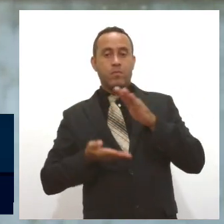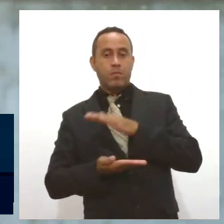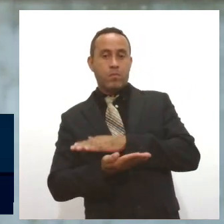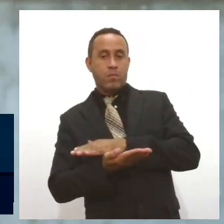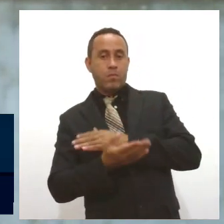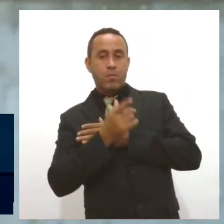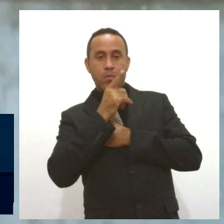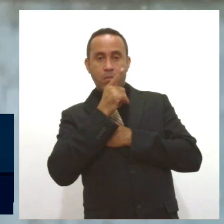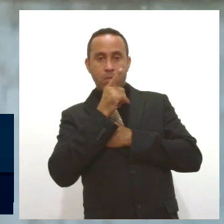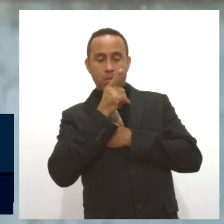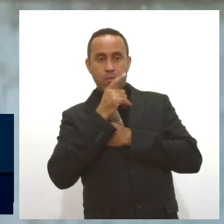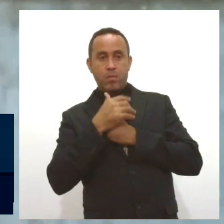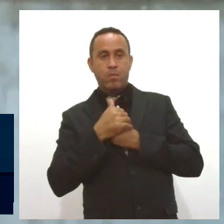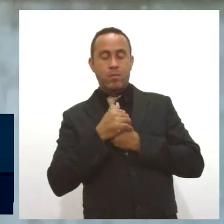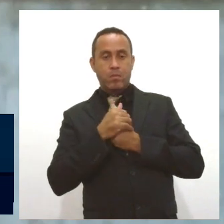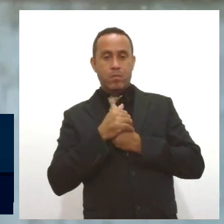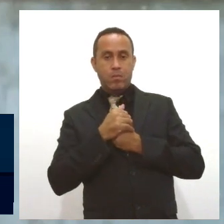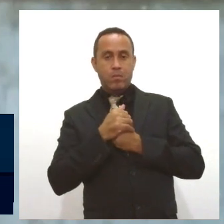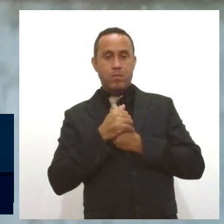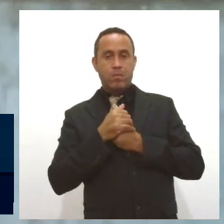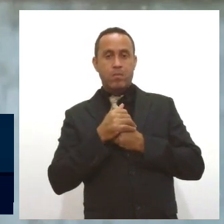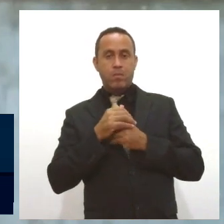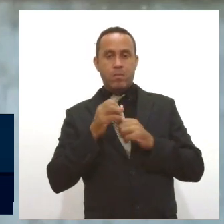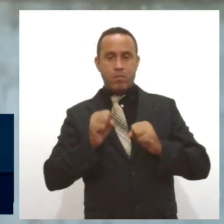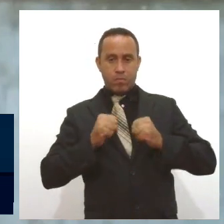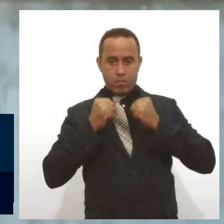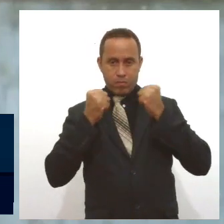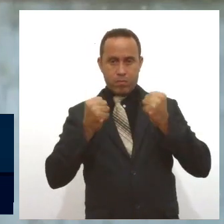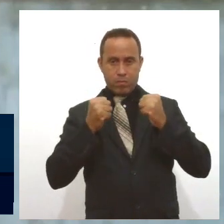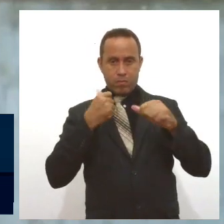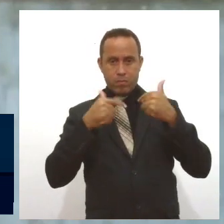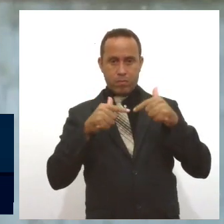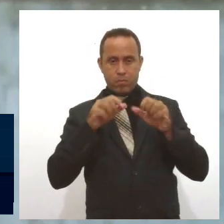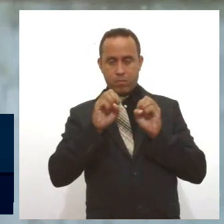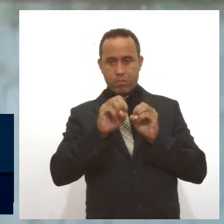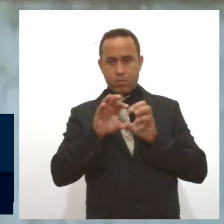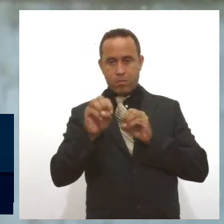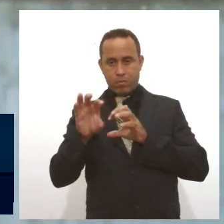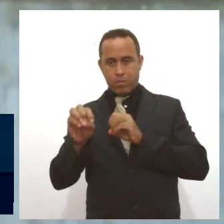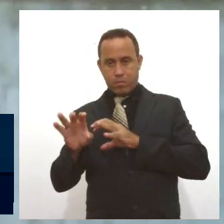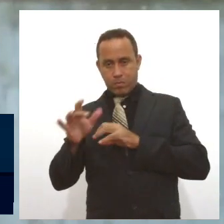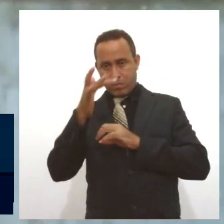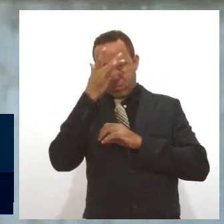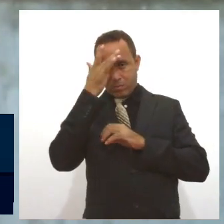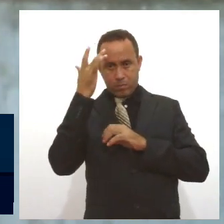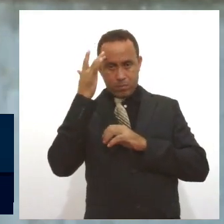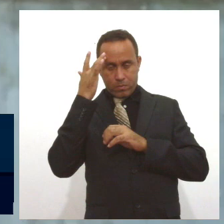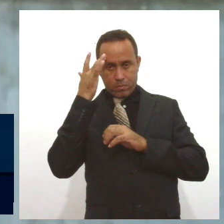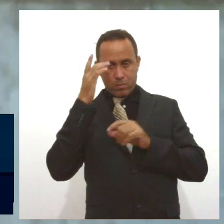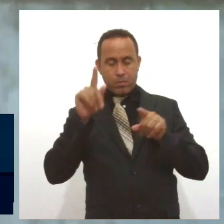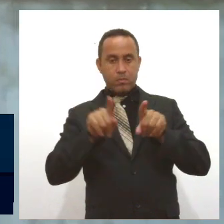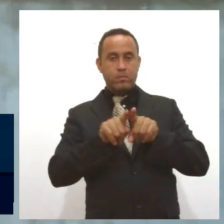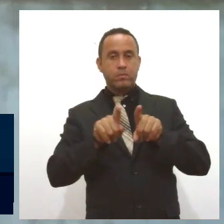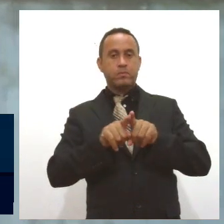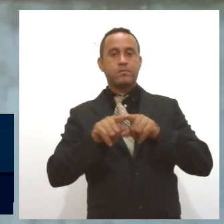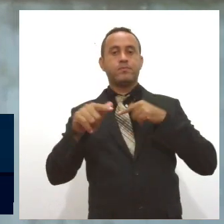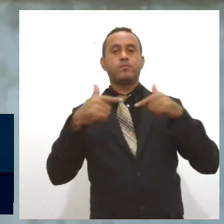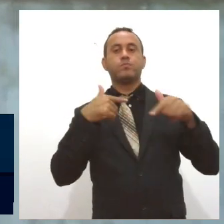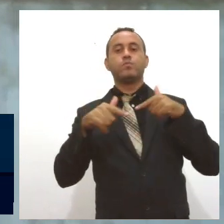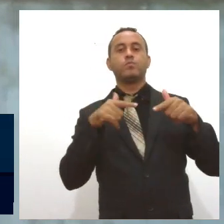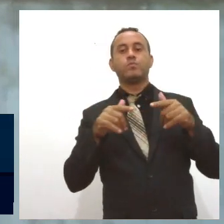gente fortaleceu nossa equipe de fiscalização, primeiro fazendo um trabalho educativo e depois também fazendo um